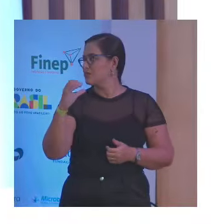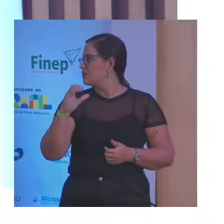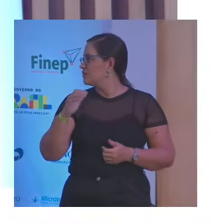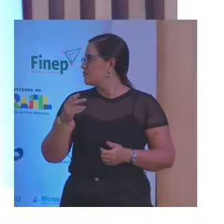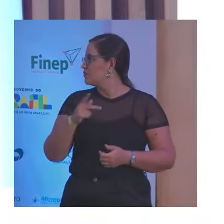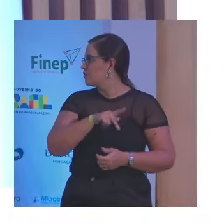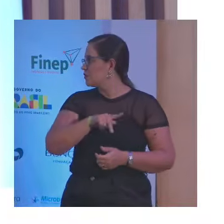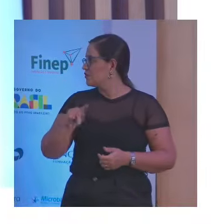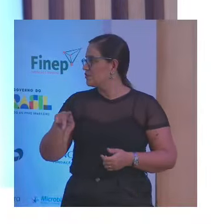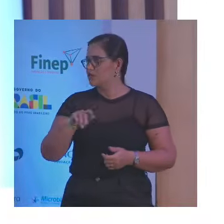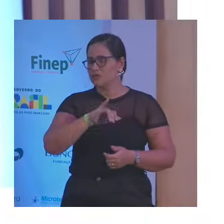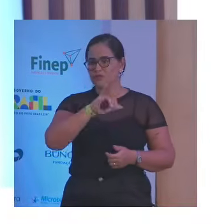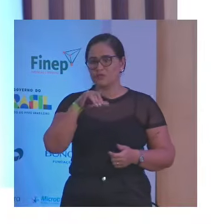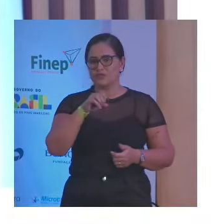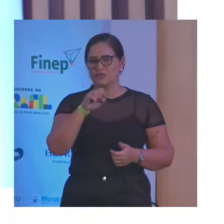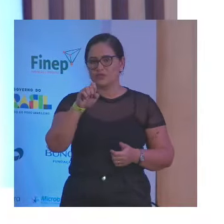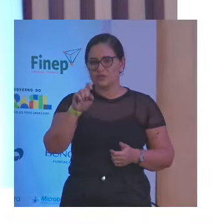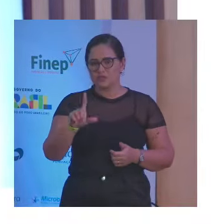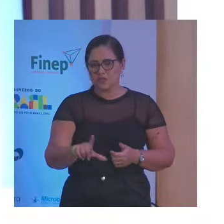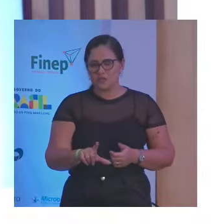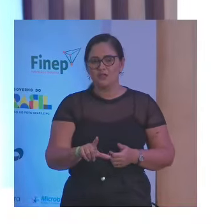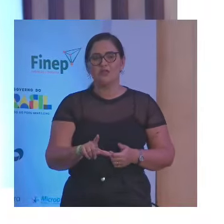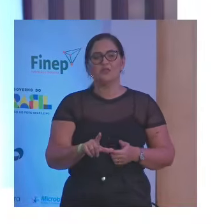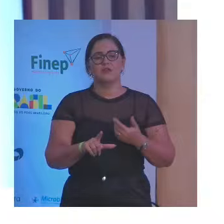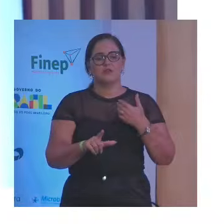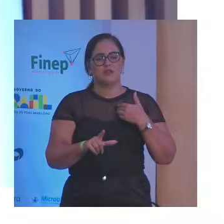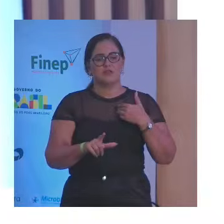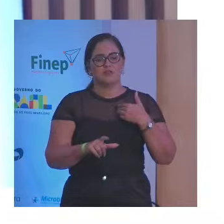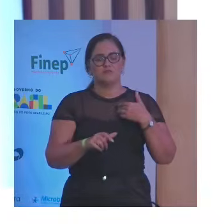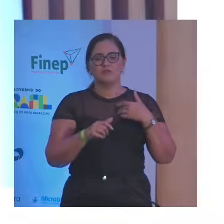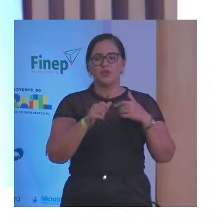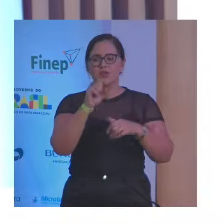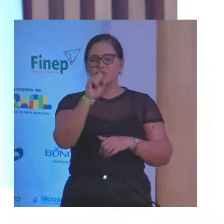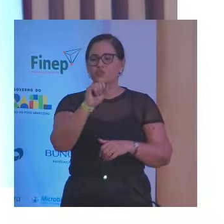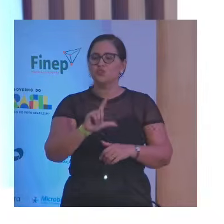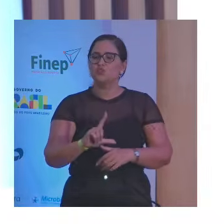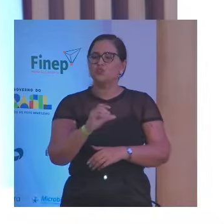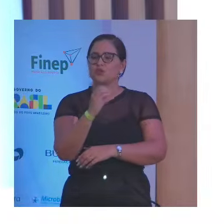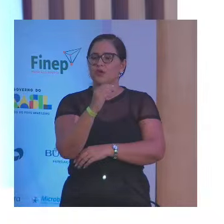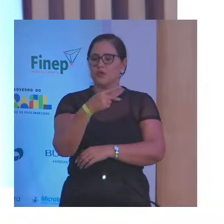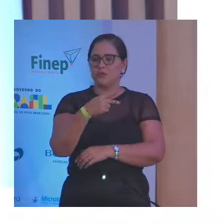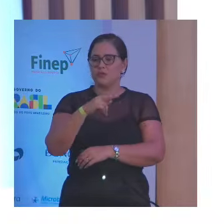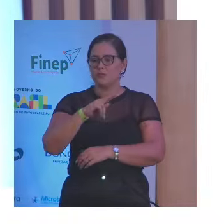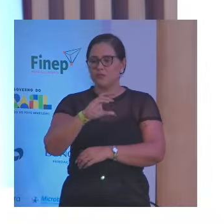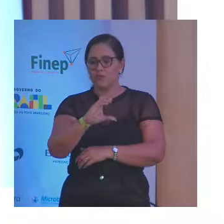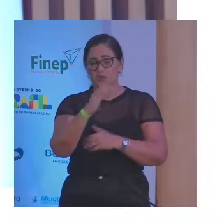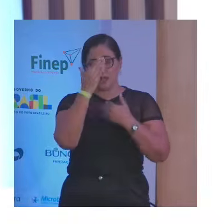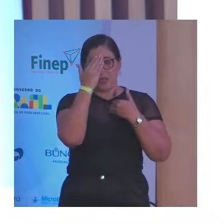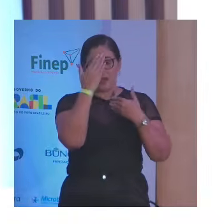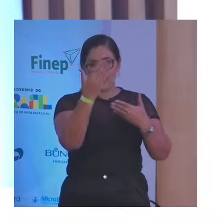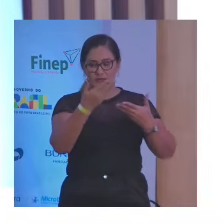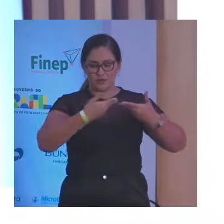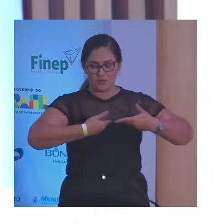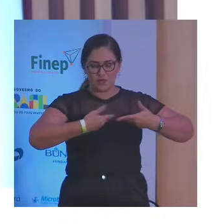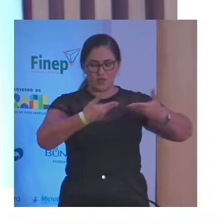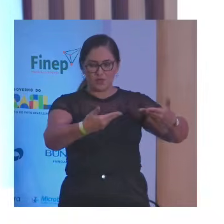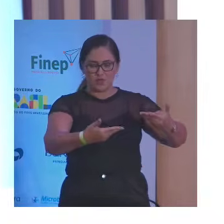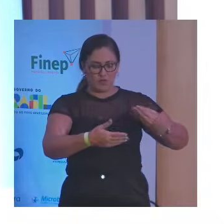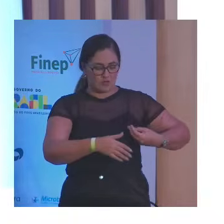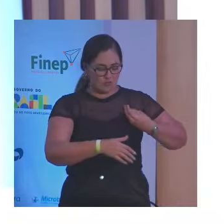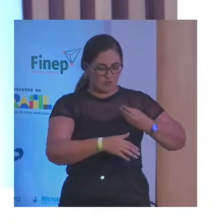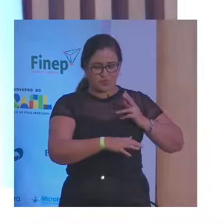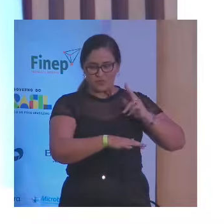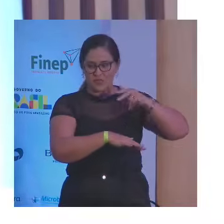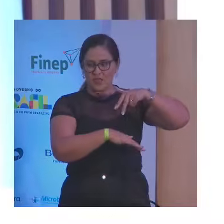Milbert, da Universidade Federal do Rio Grande, no Rio Grande do Sul, da FURG, e agradeço muito o convite por estar